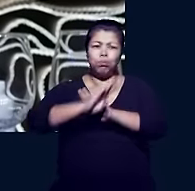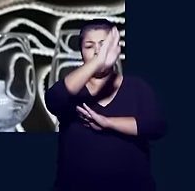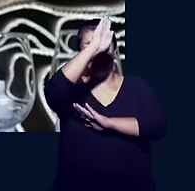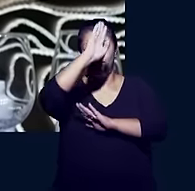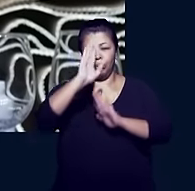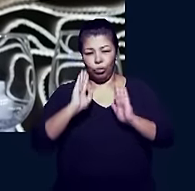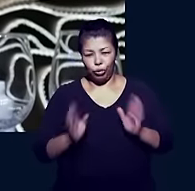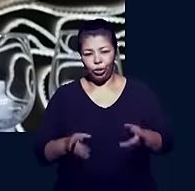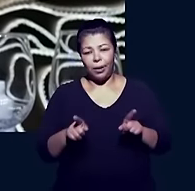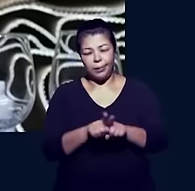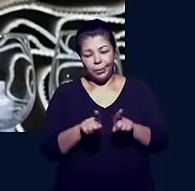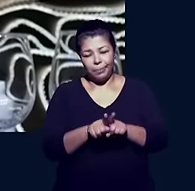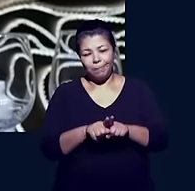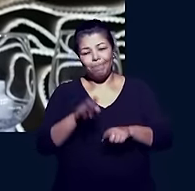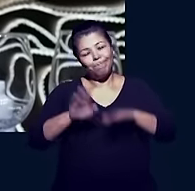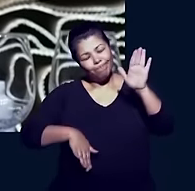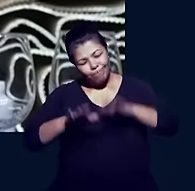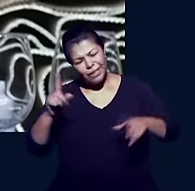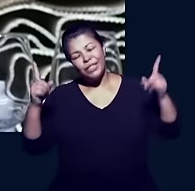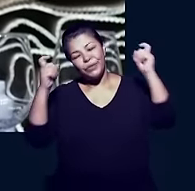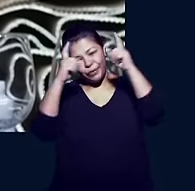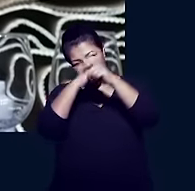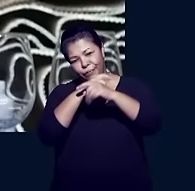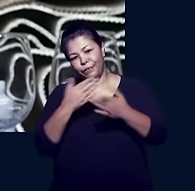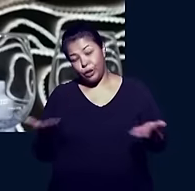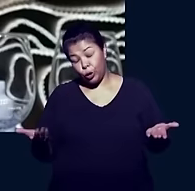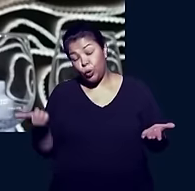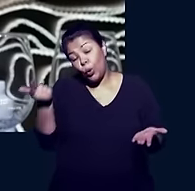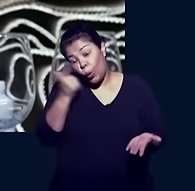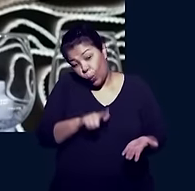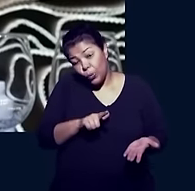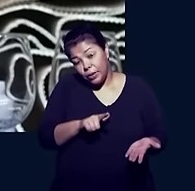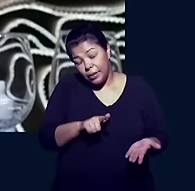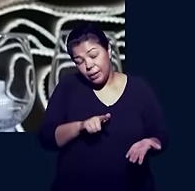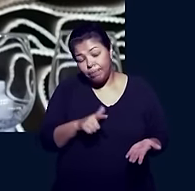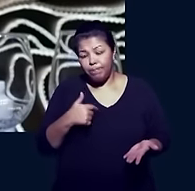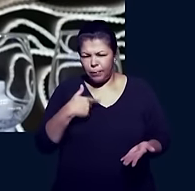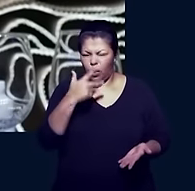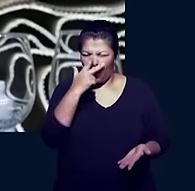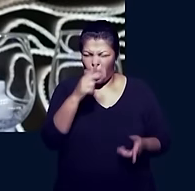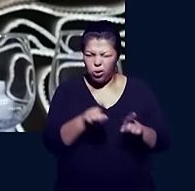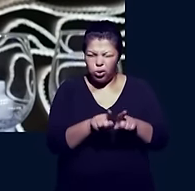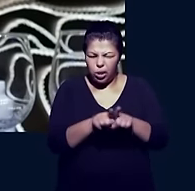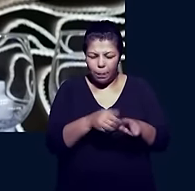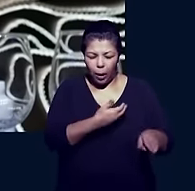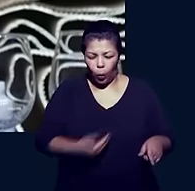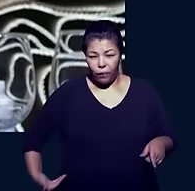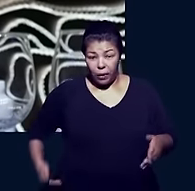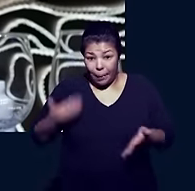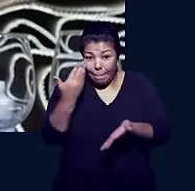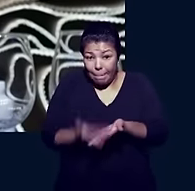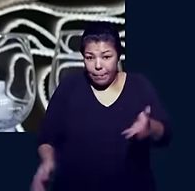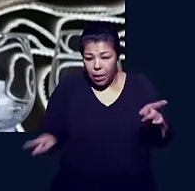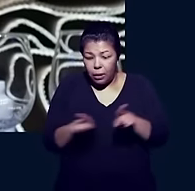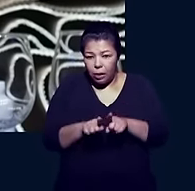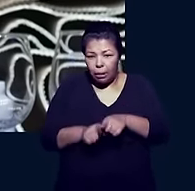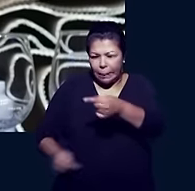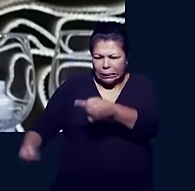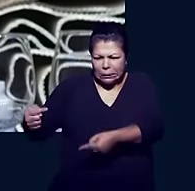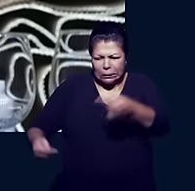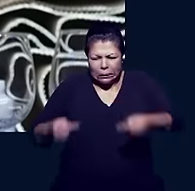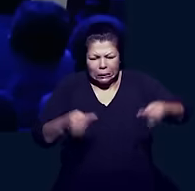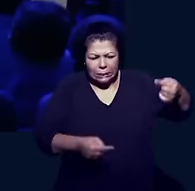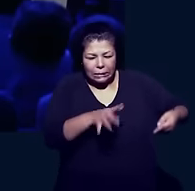estratégia na partida de muita incerteza e eu acho que o governo aqui ele tá perdendo a Batalha das expectativas na área